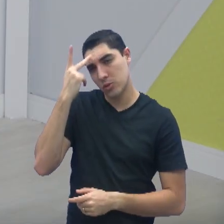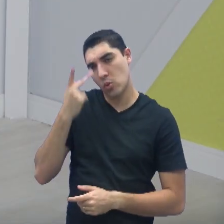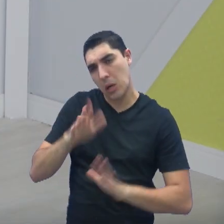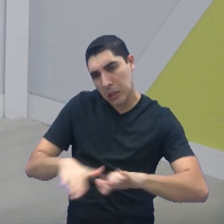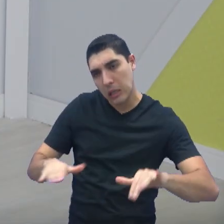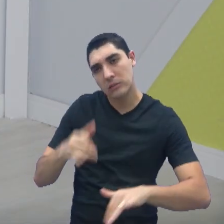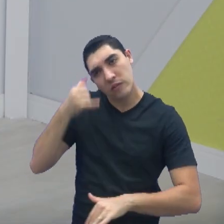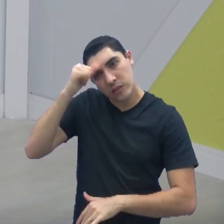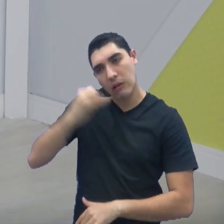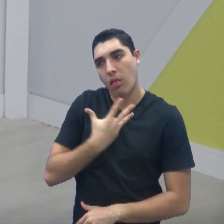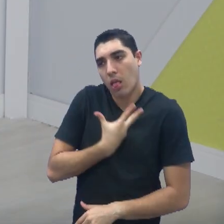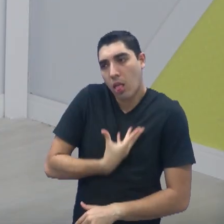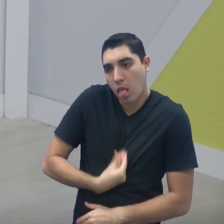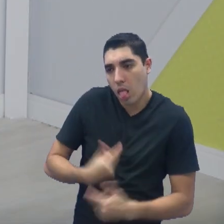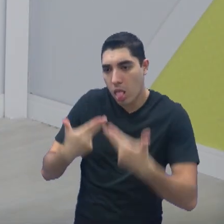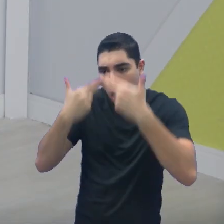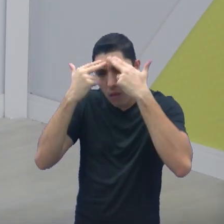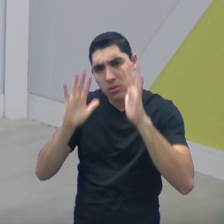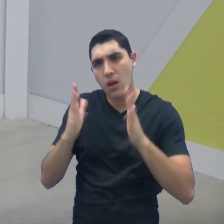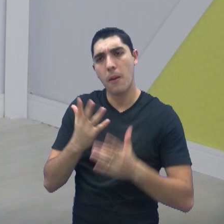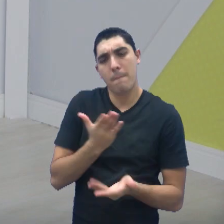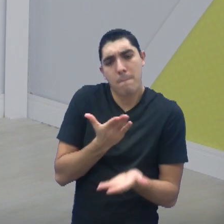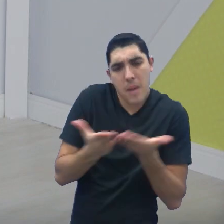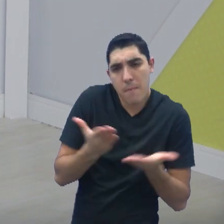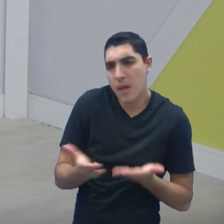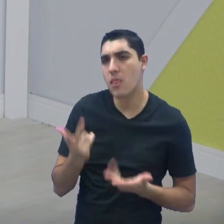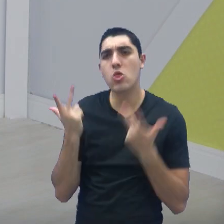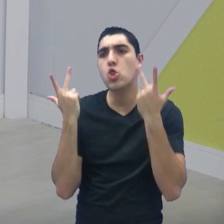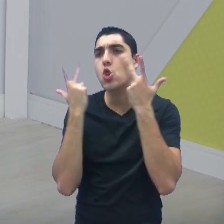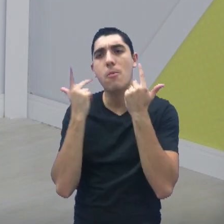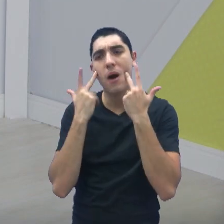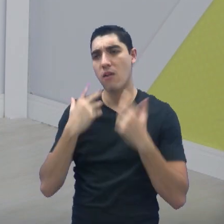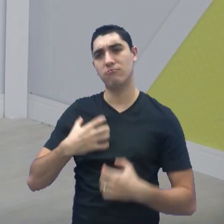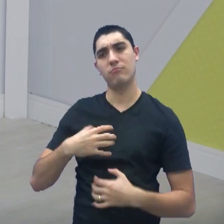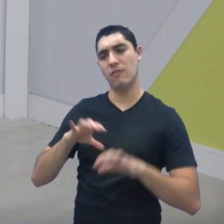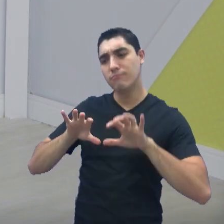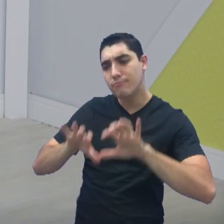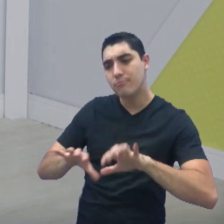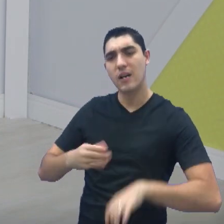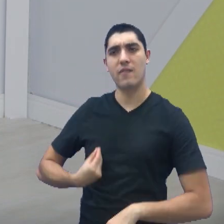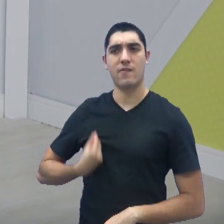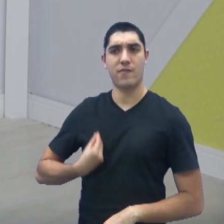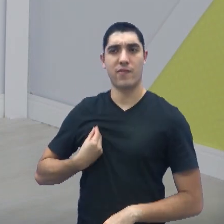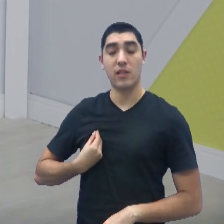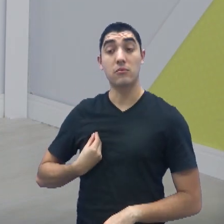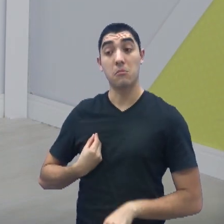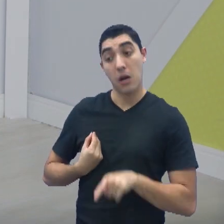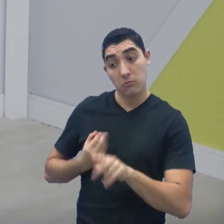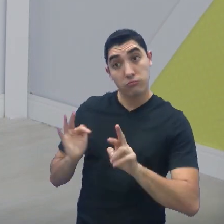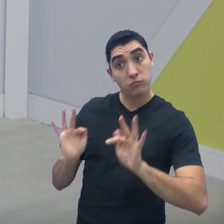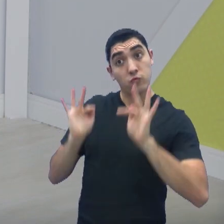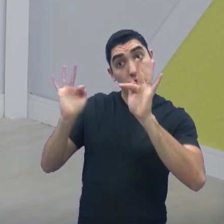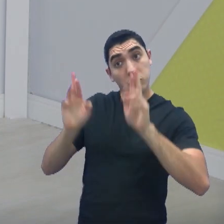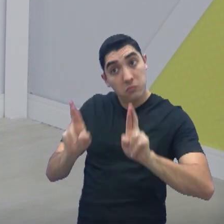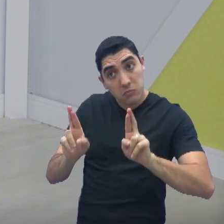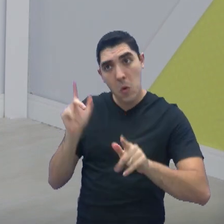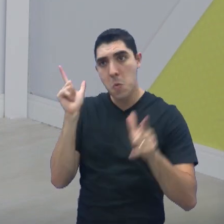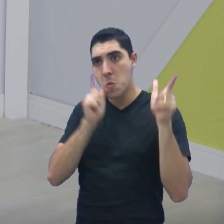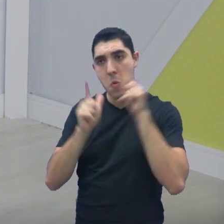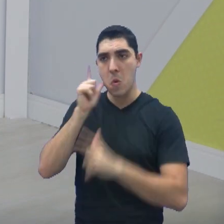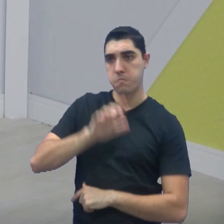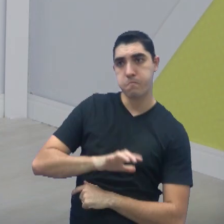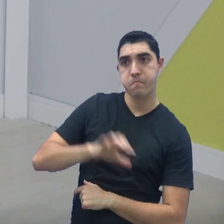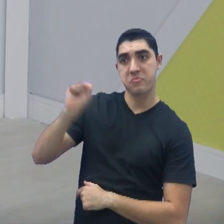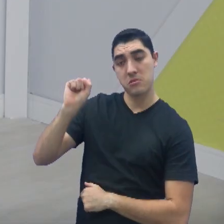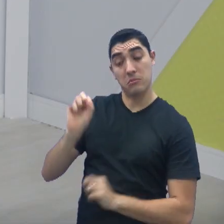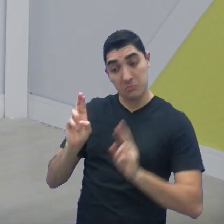ele entender que derrotas fazem parte do processo para que ele se torne um campeão. No caso dele, tem mais vitórias do que derrotas, é verdade,